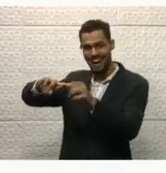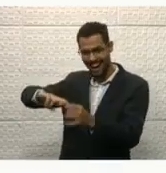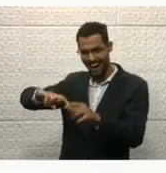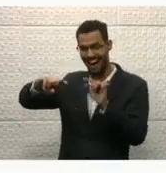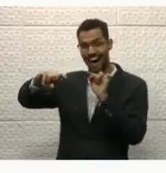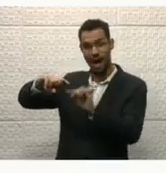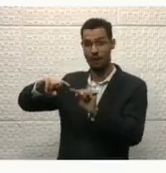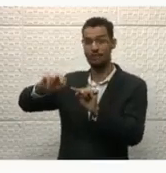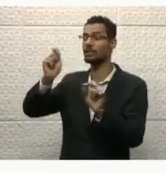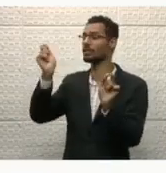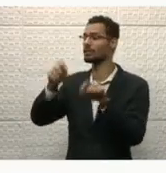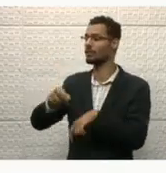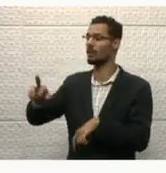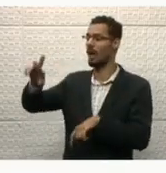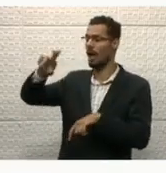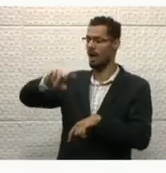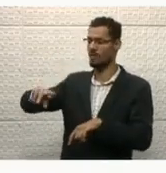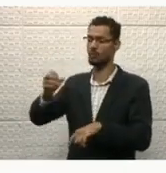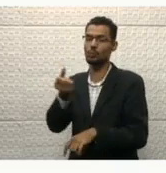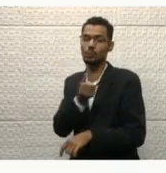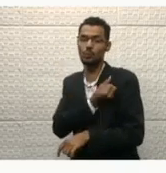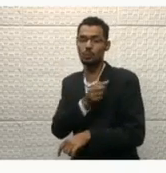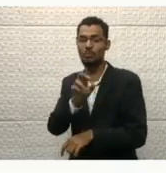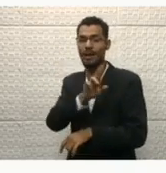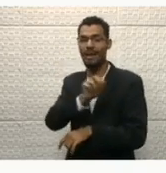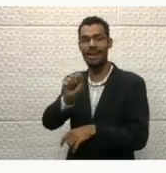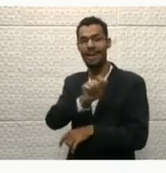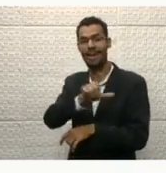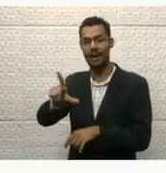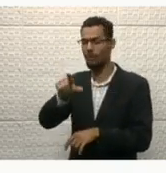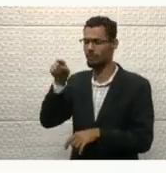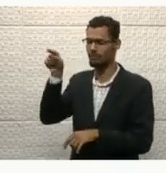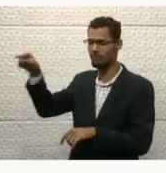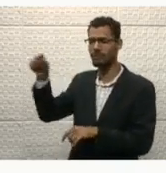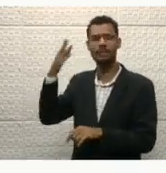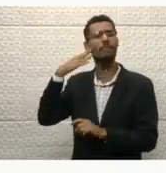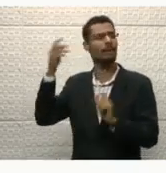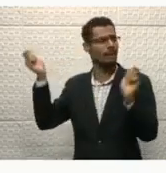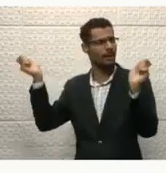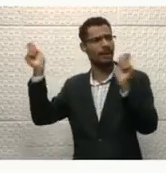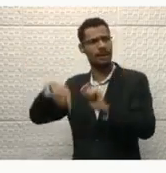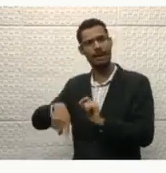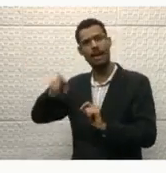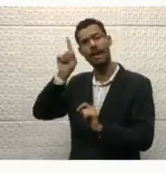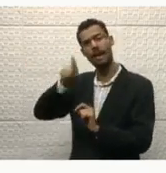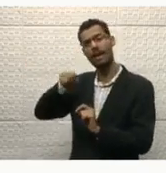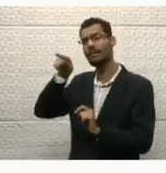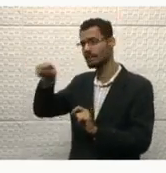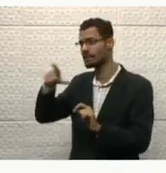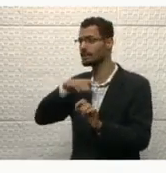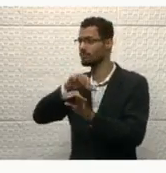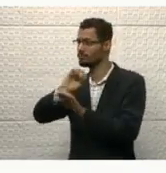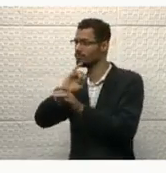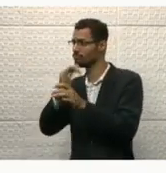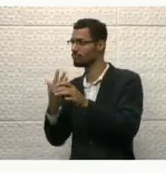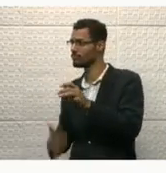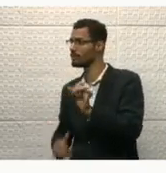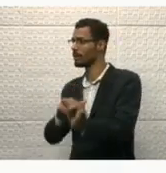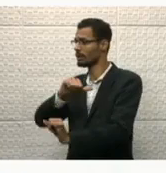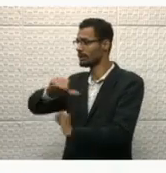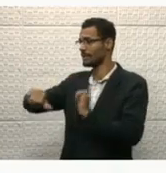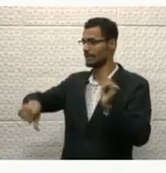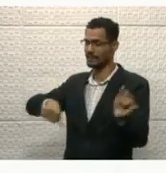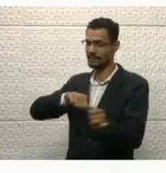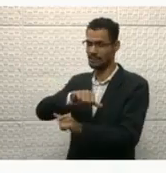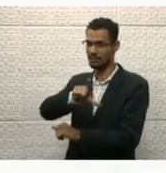caso, alfa, um número real. Então, essas são as condições que vão caracterizar uma